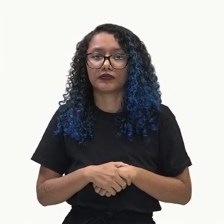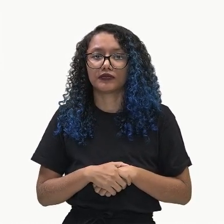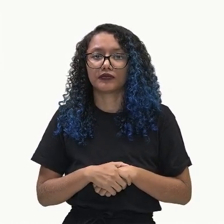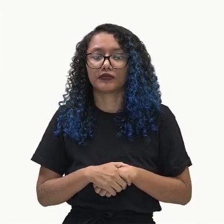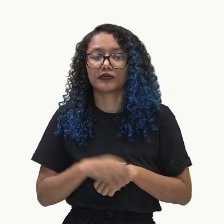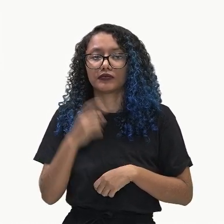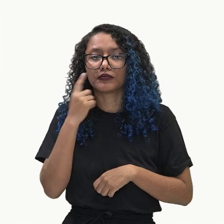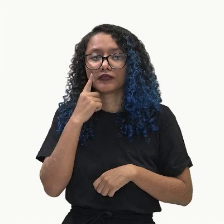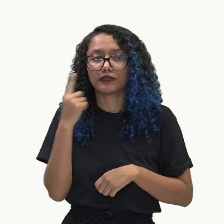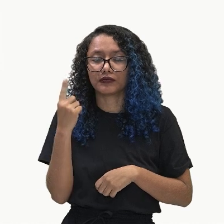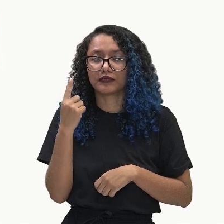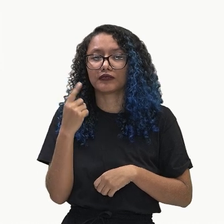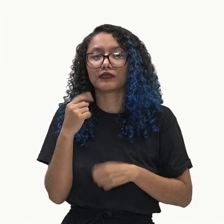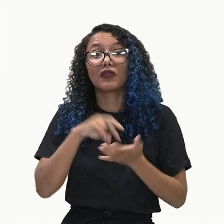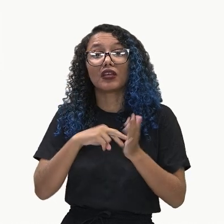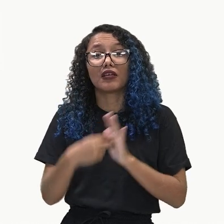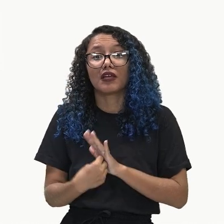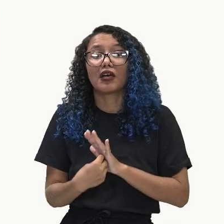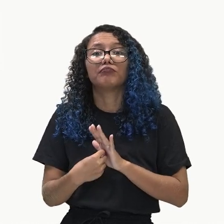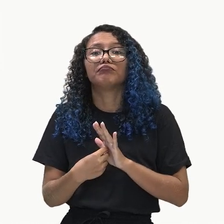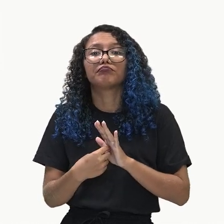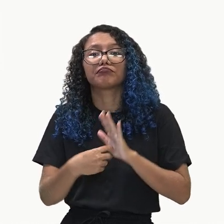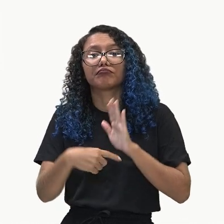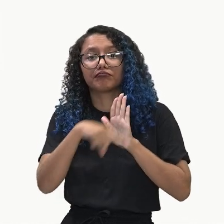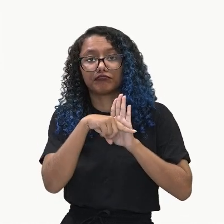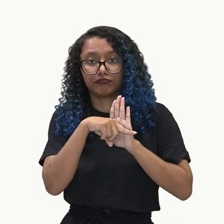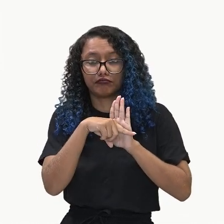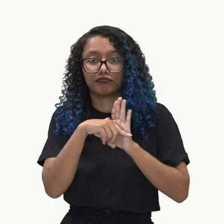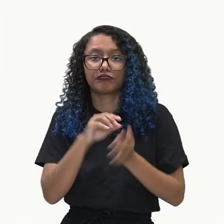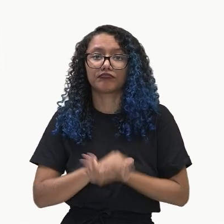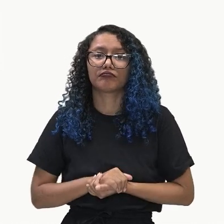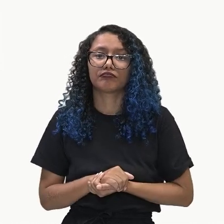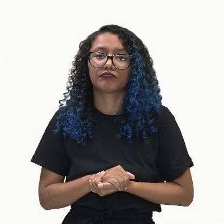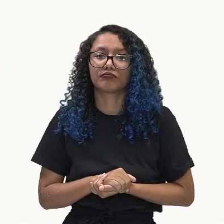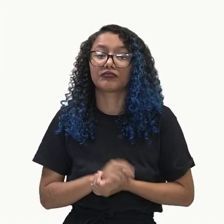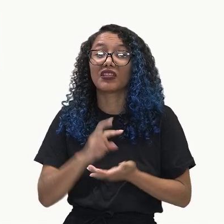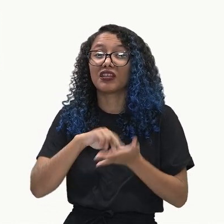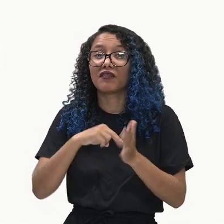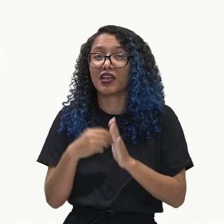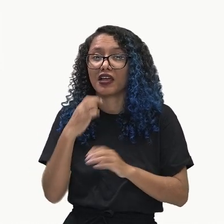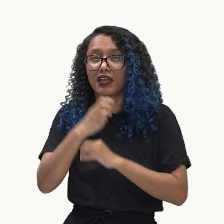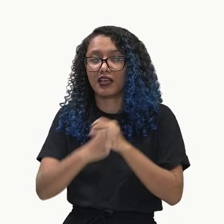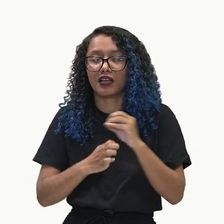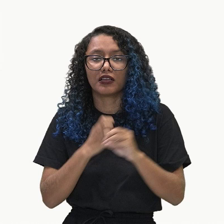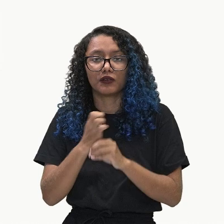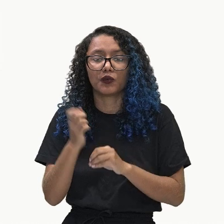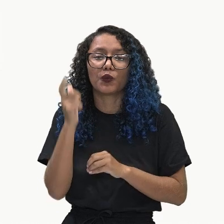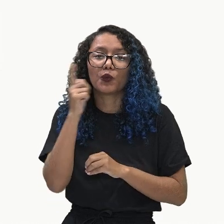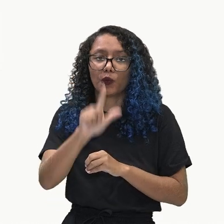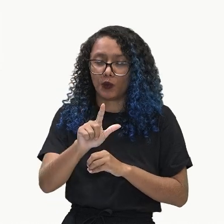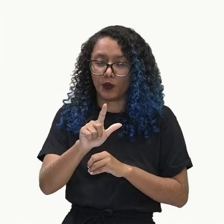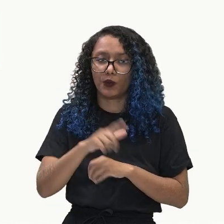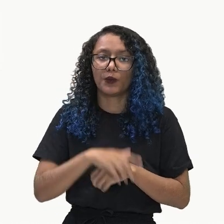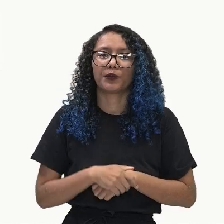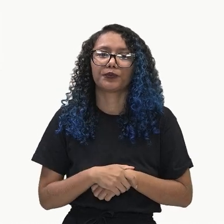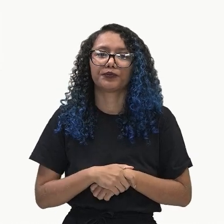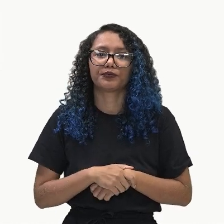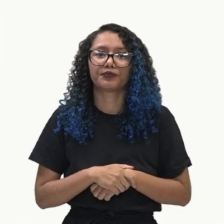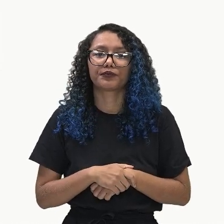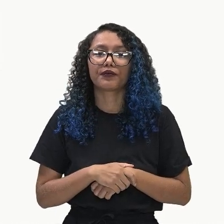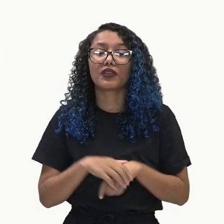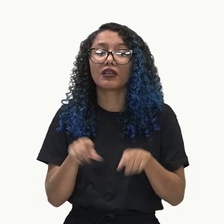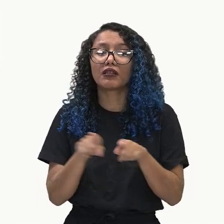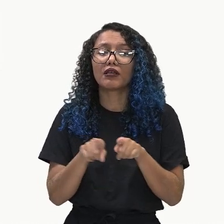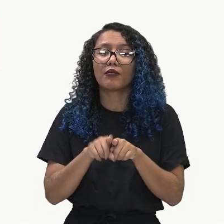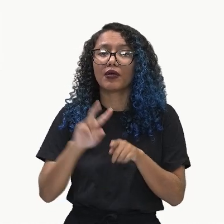pelo negativo, que significa que ganhou elétron. E o H,